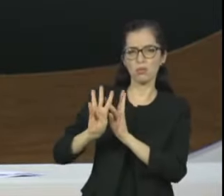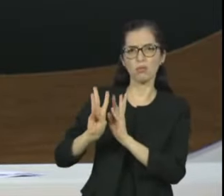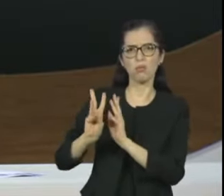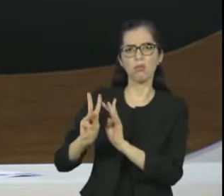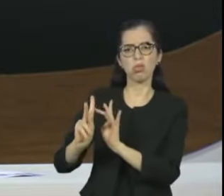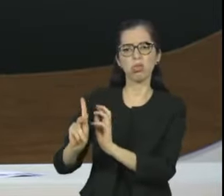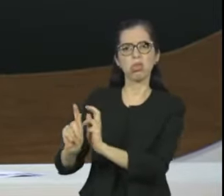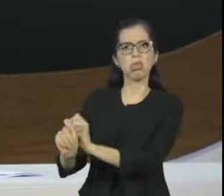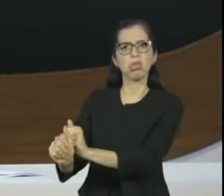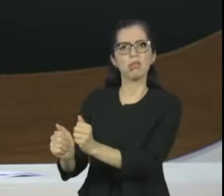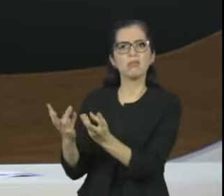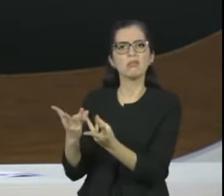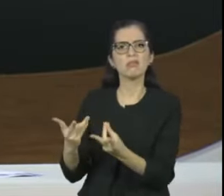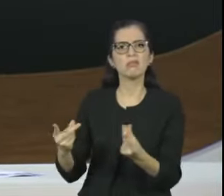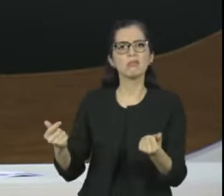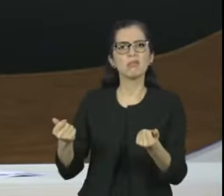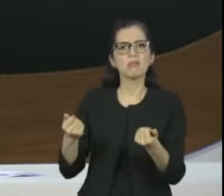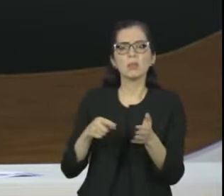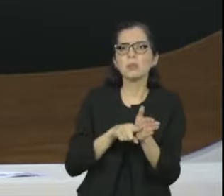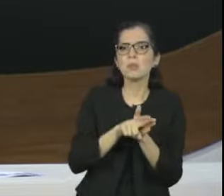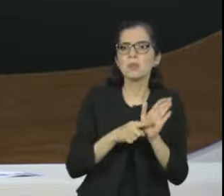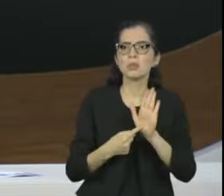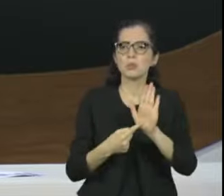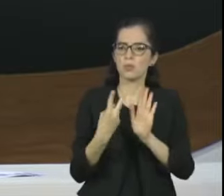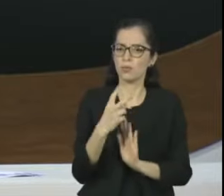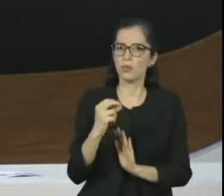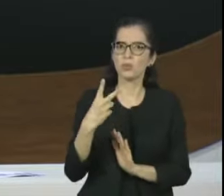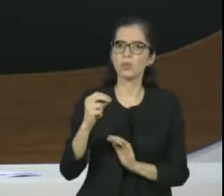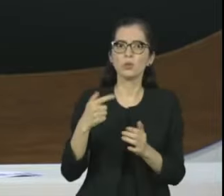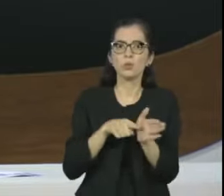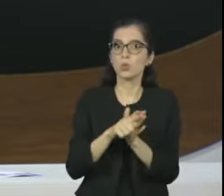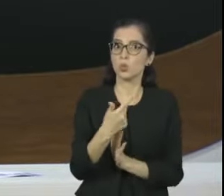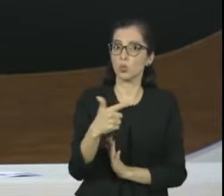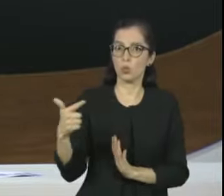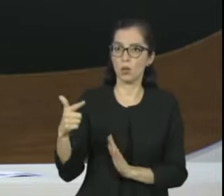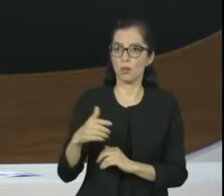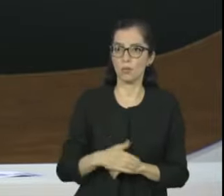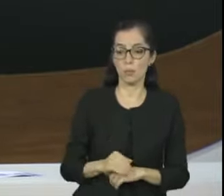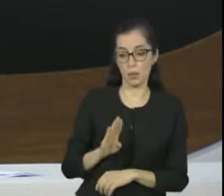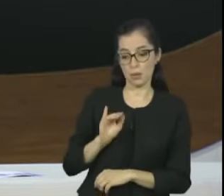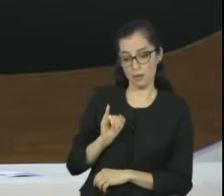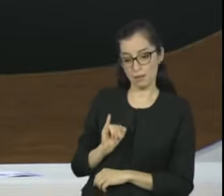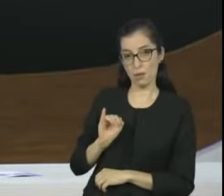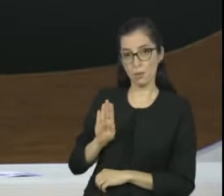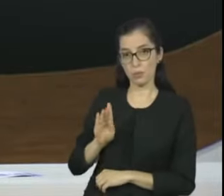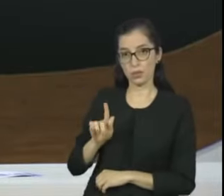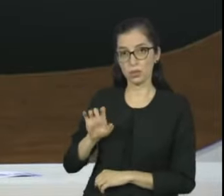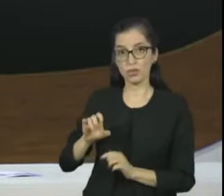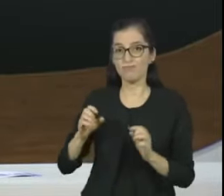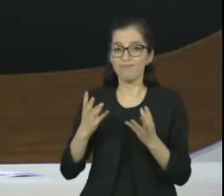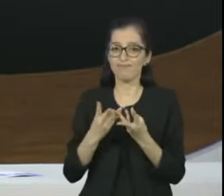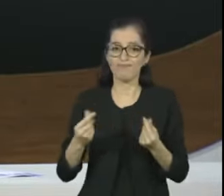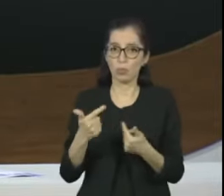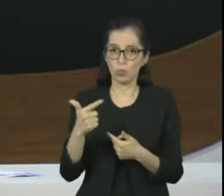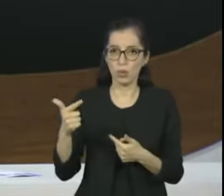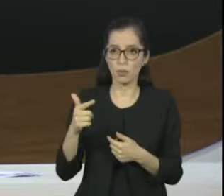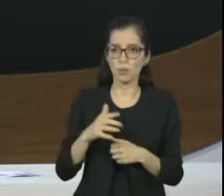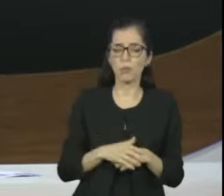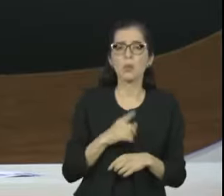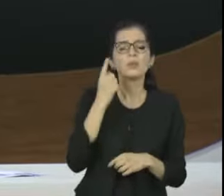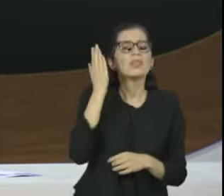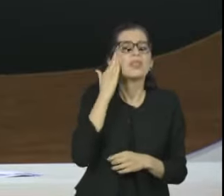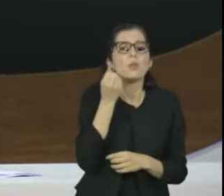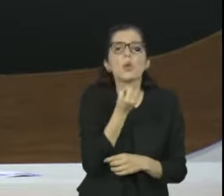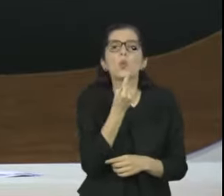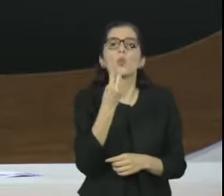teve o senso 2020 por razões políticas aí de esvaziamento do IBGE mas pesquisas como a do Datafolha mostra